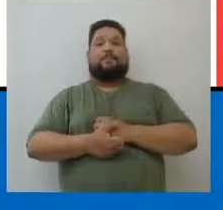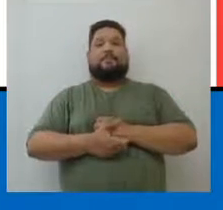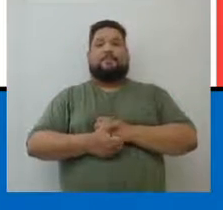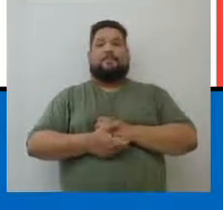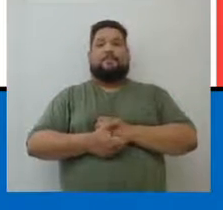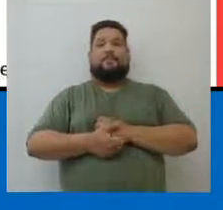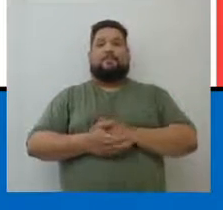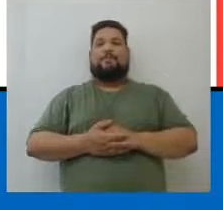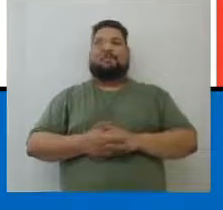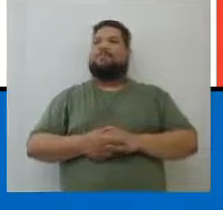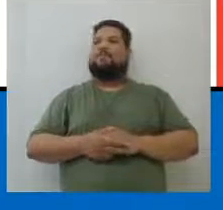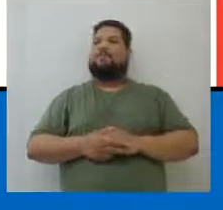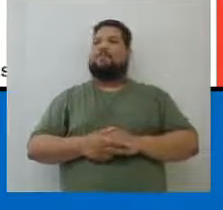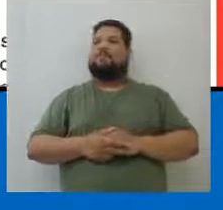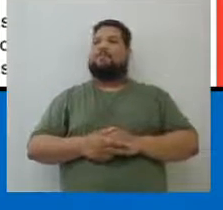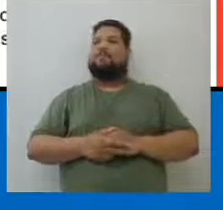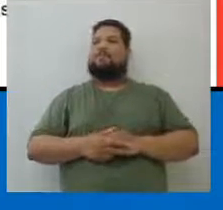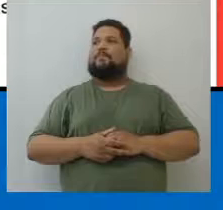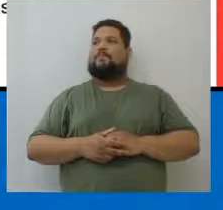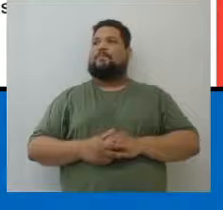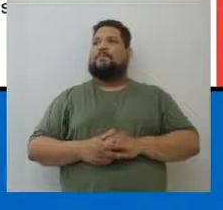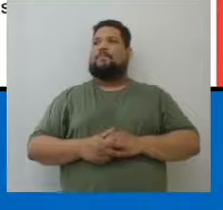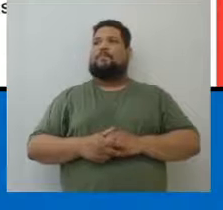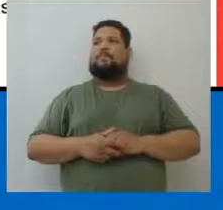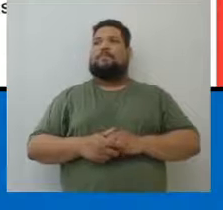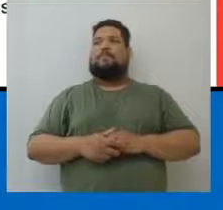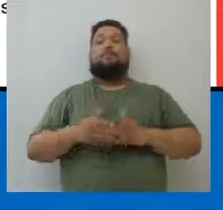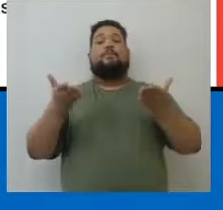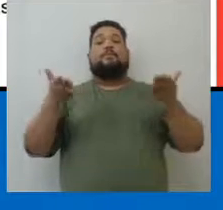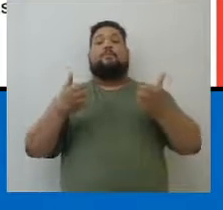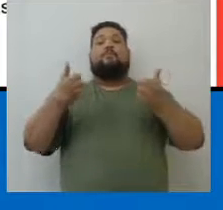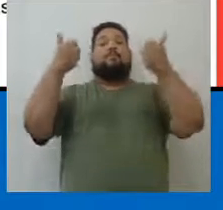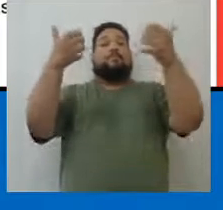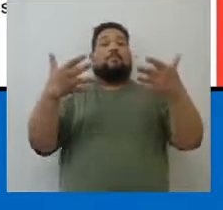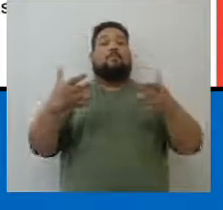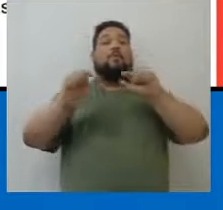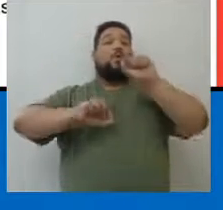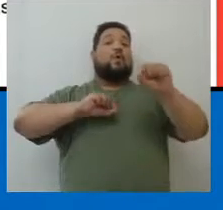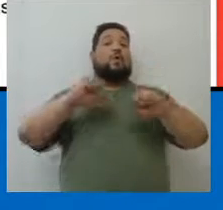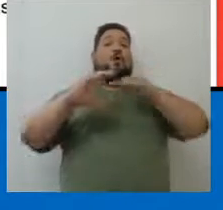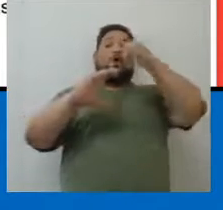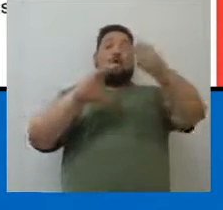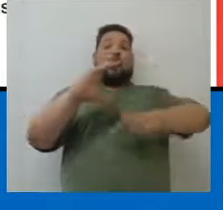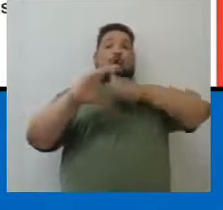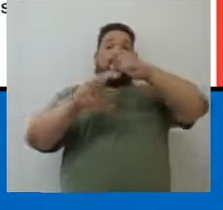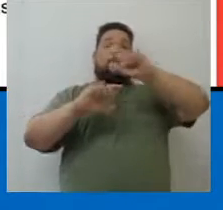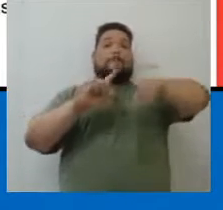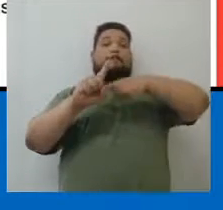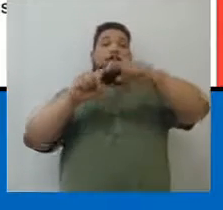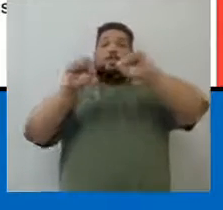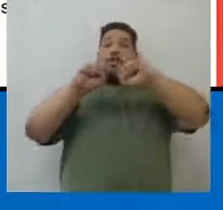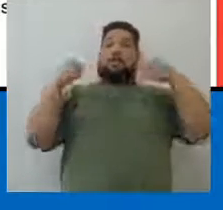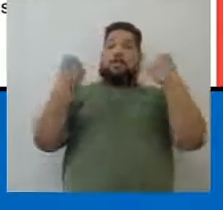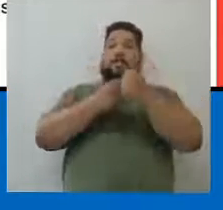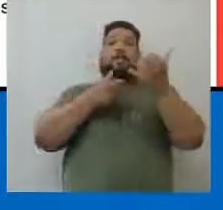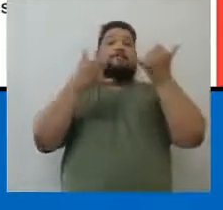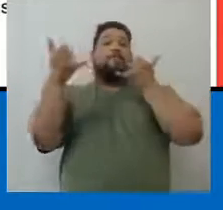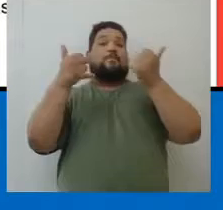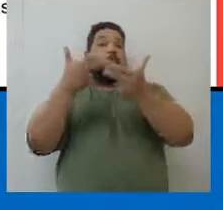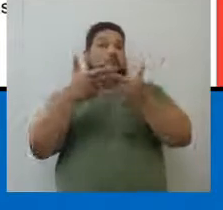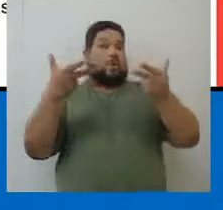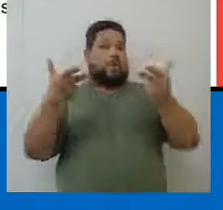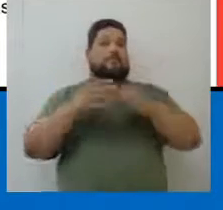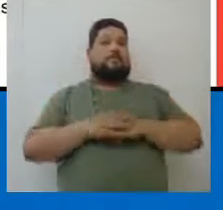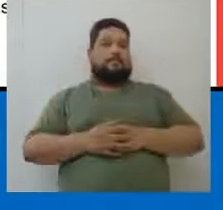então a gente vai para uma parte aí que fala sobre a globalização e a sociedade da informação. Então a gente está vendo